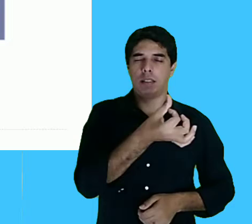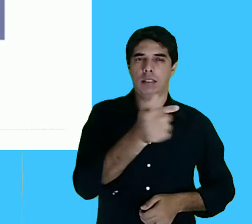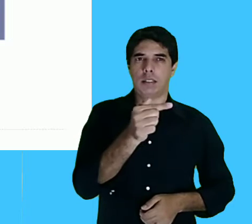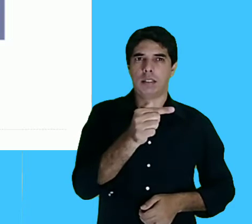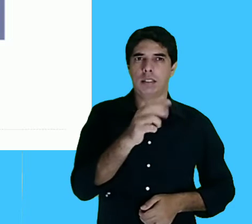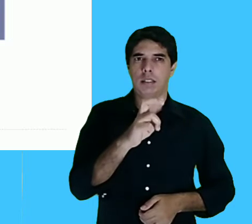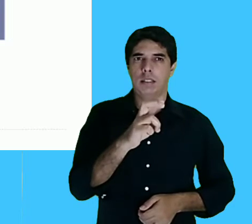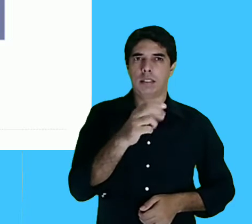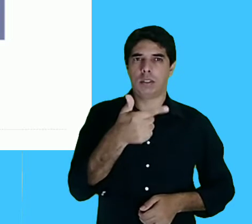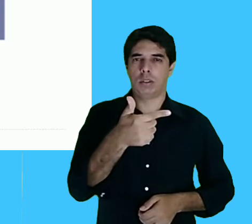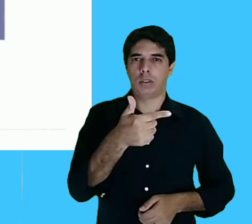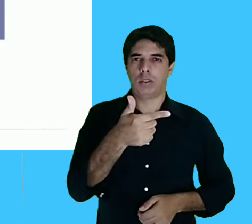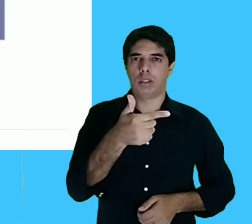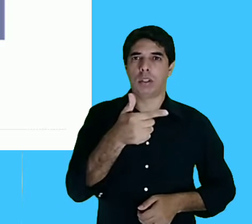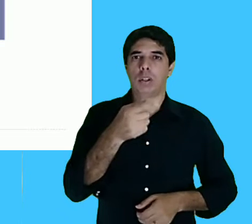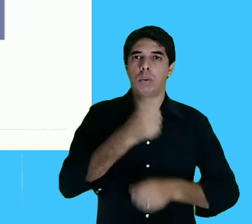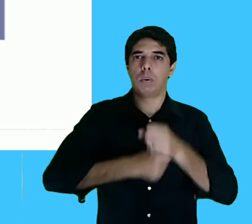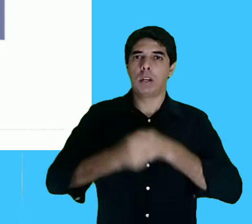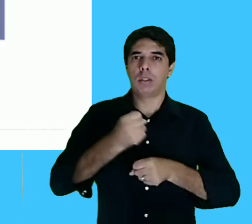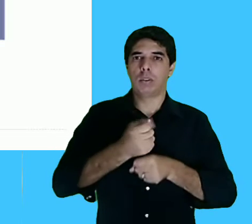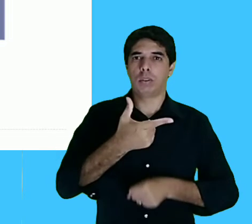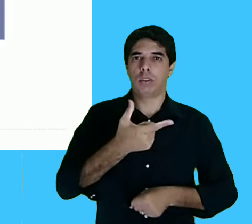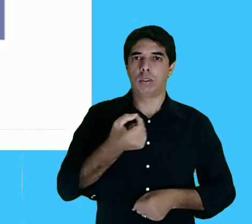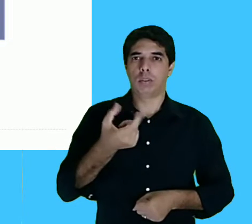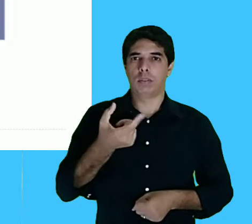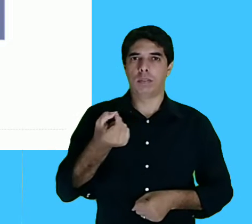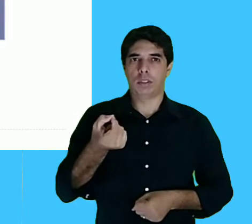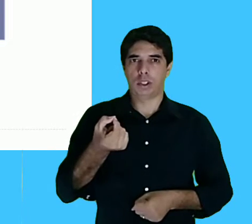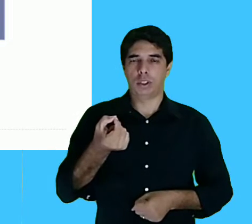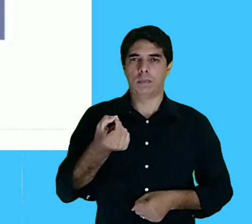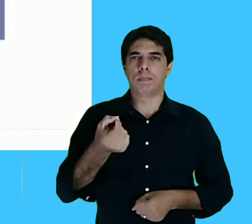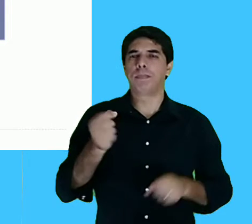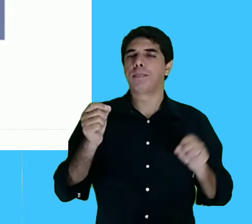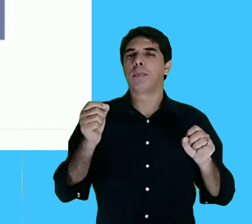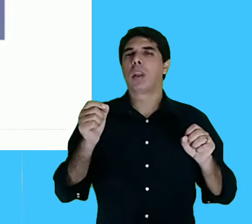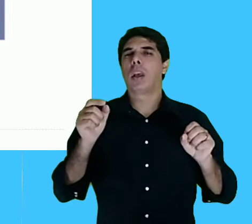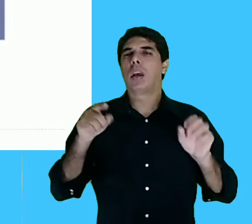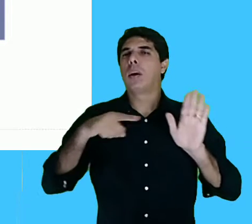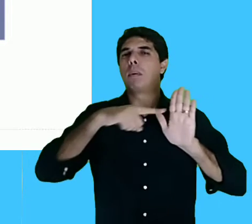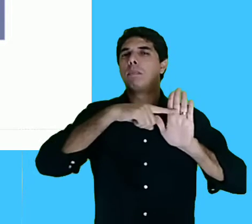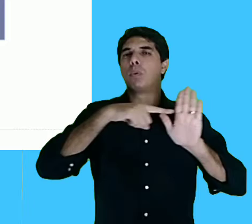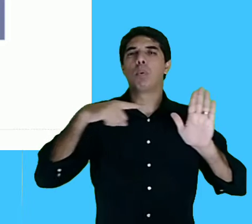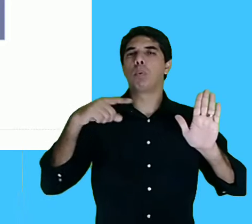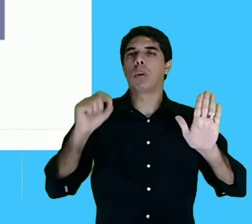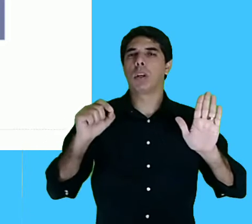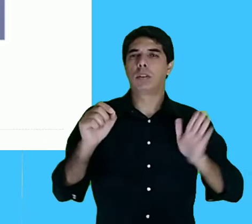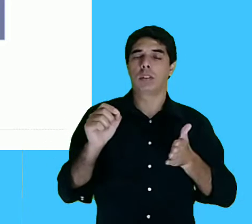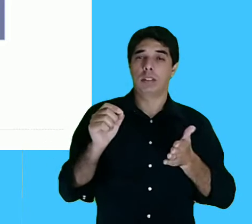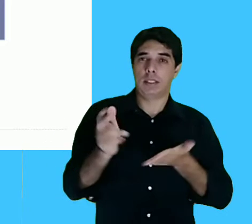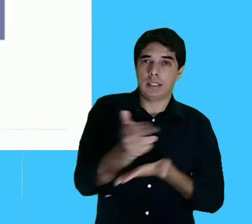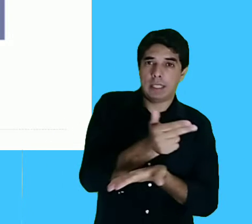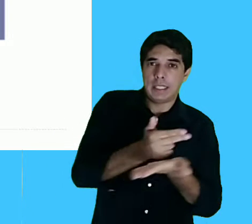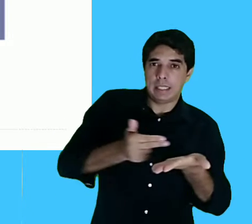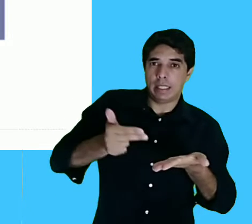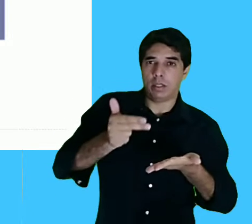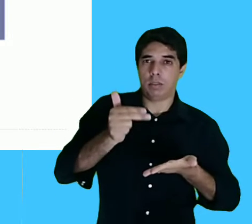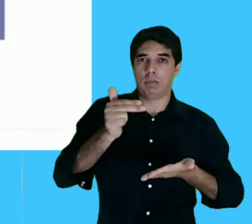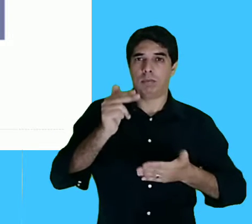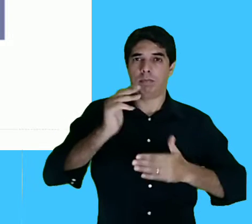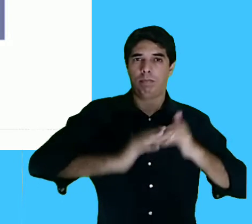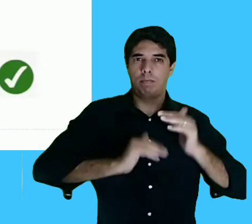16.752 de 2020, que fala sobre o desenho técnico, requisitos para apresentação em folhas de